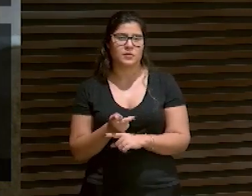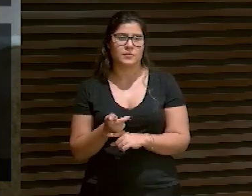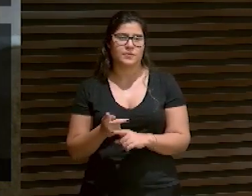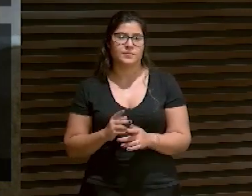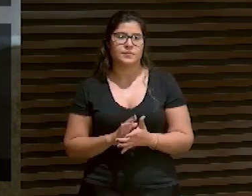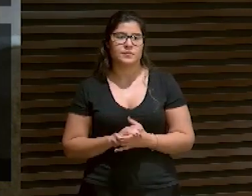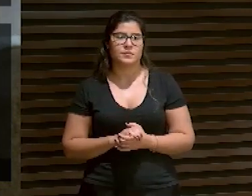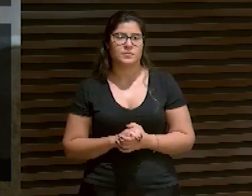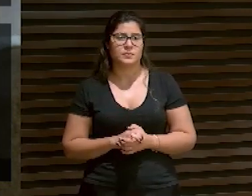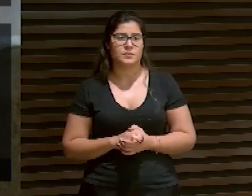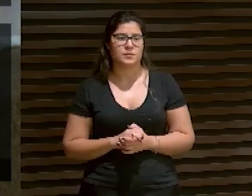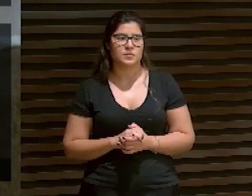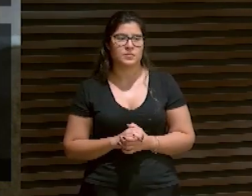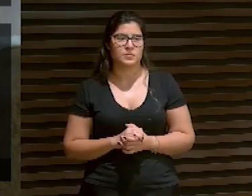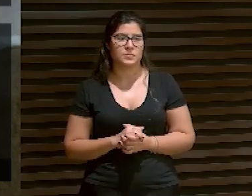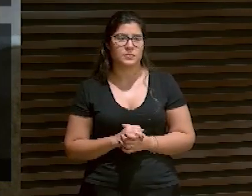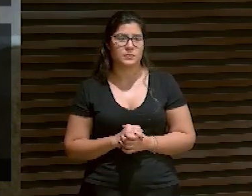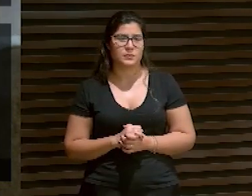Tá.